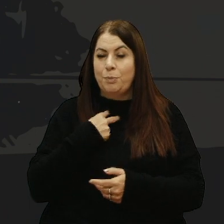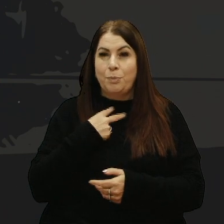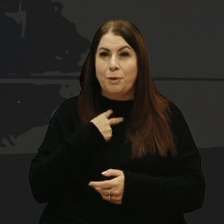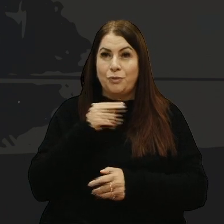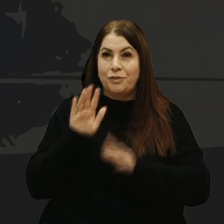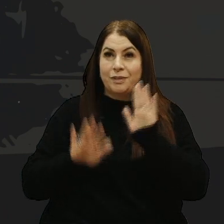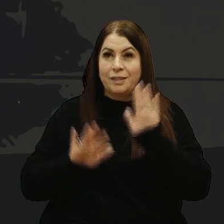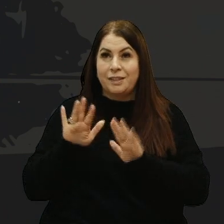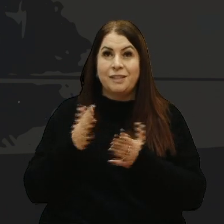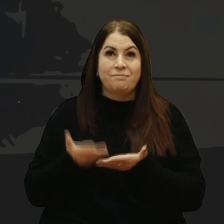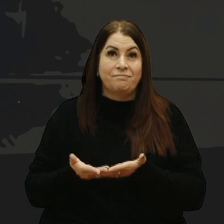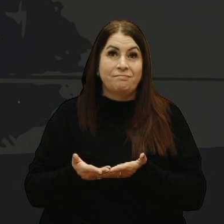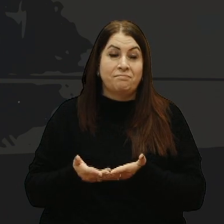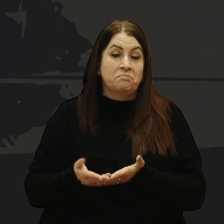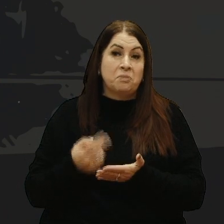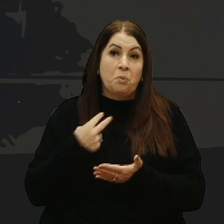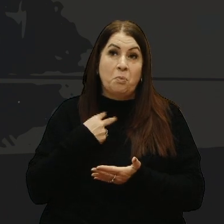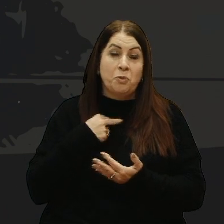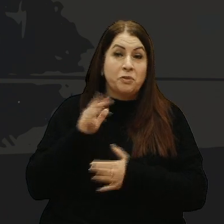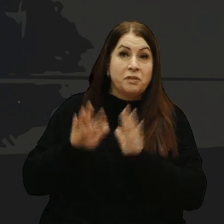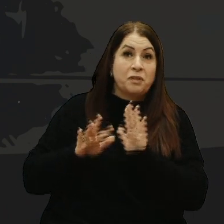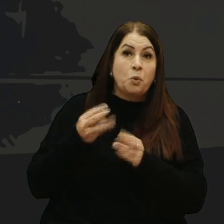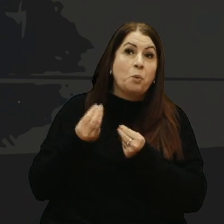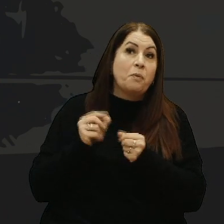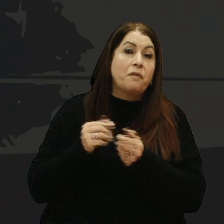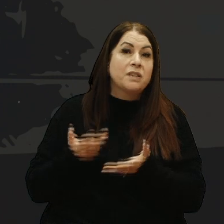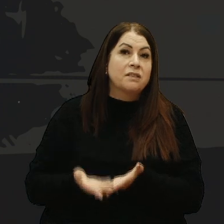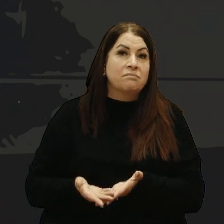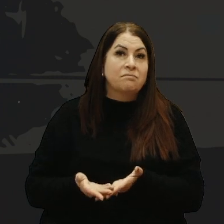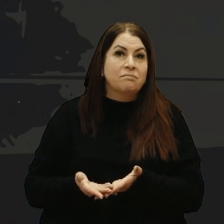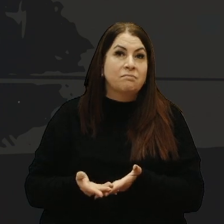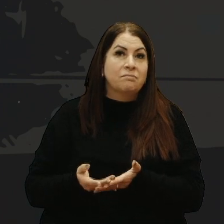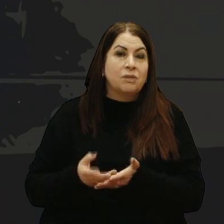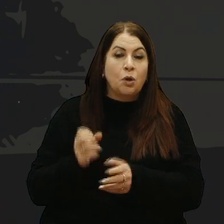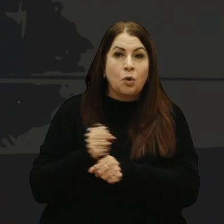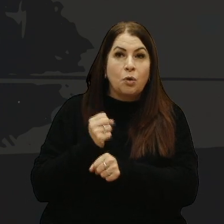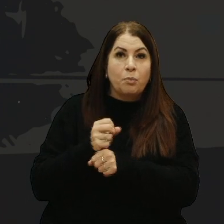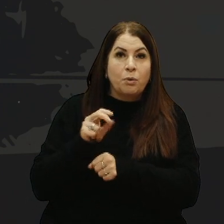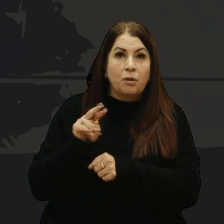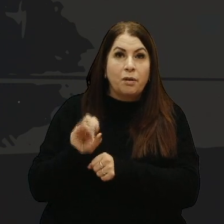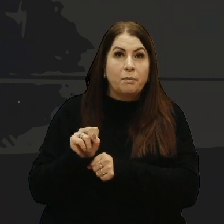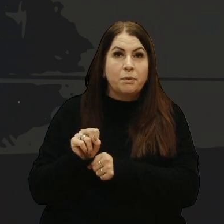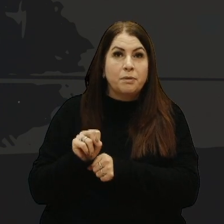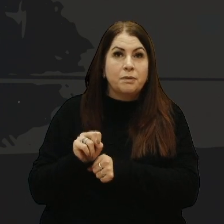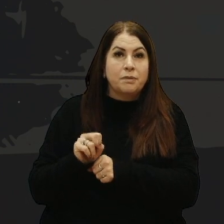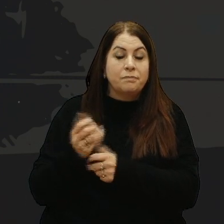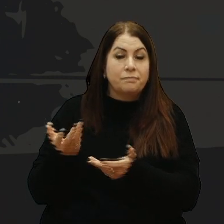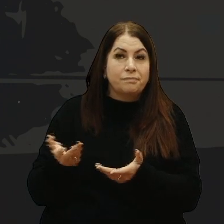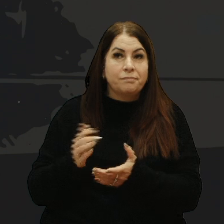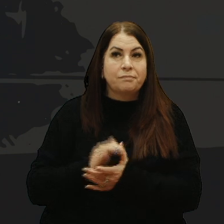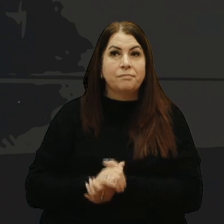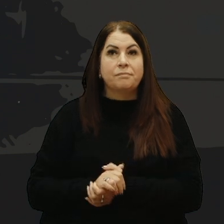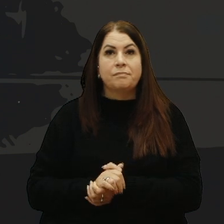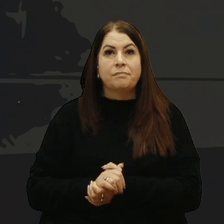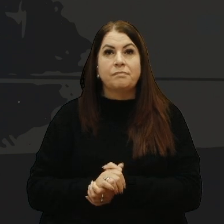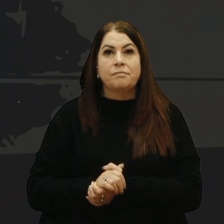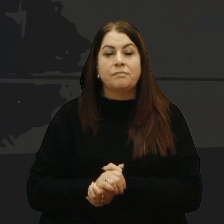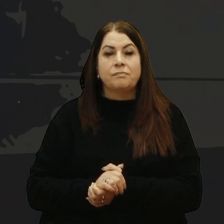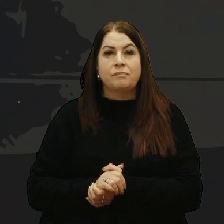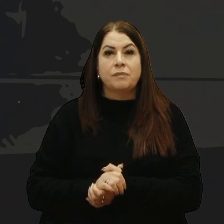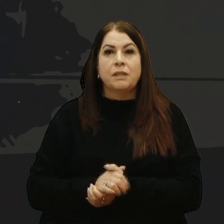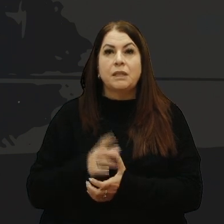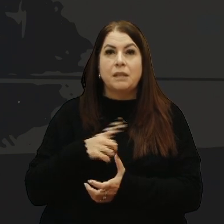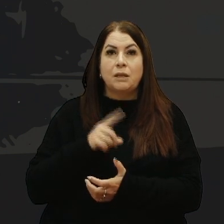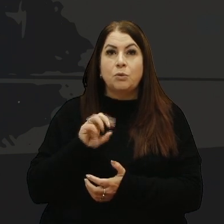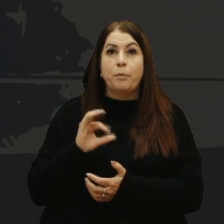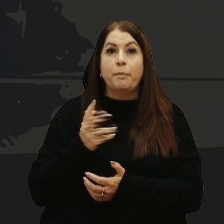licitar. Se não pode licitar, como que vai fazer obra de UBS ou obra que for, né? E a gente tem